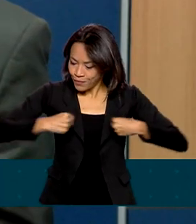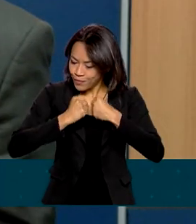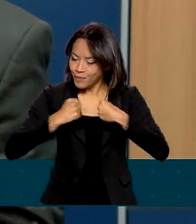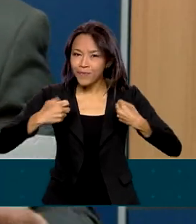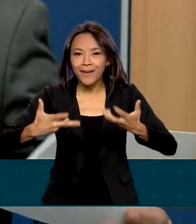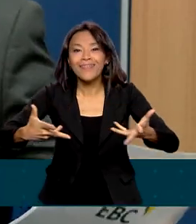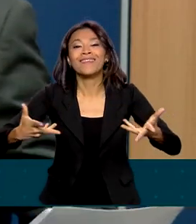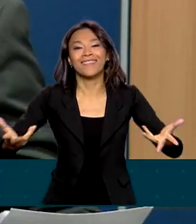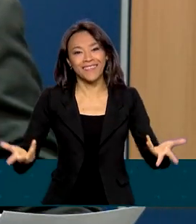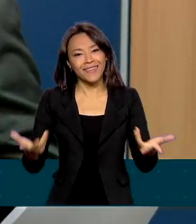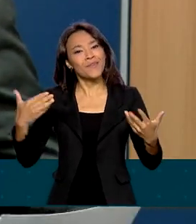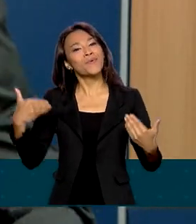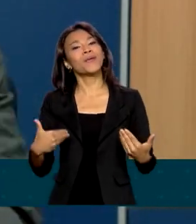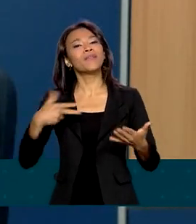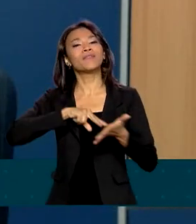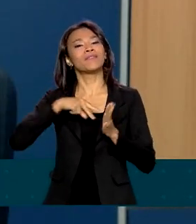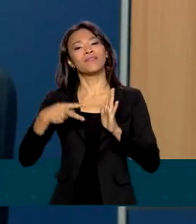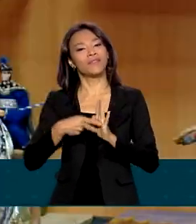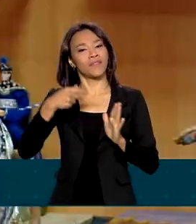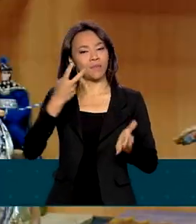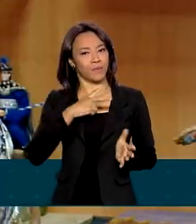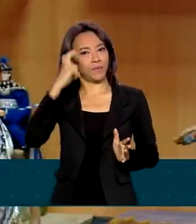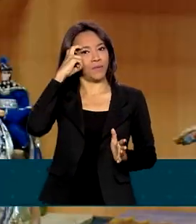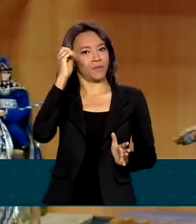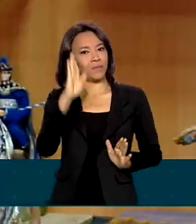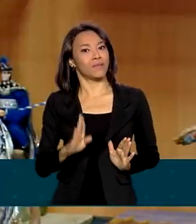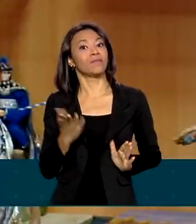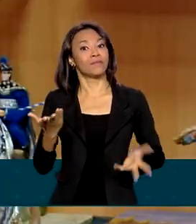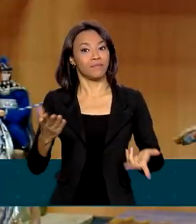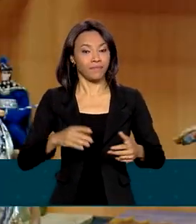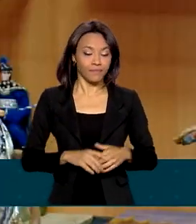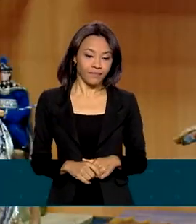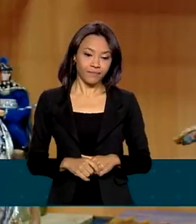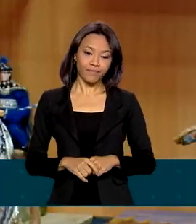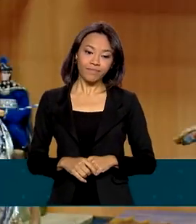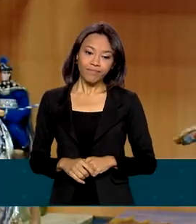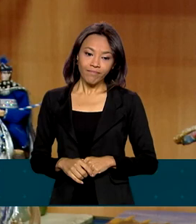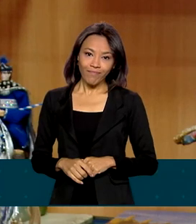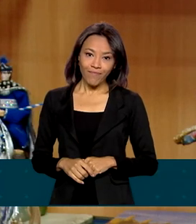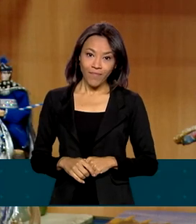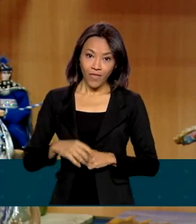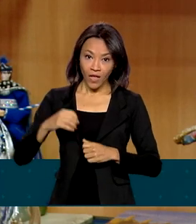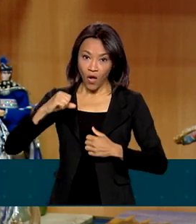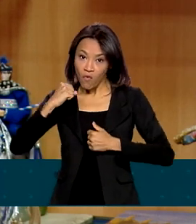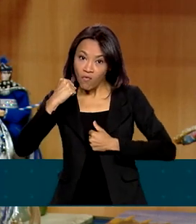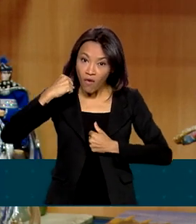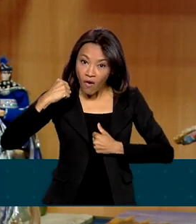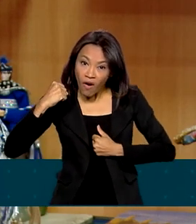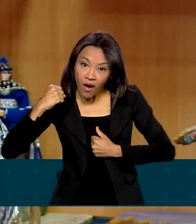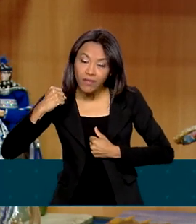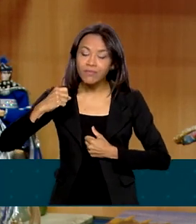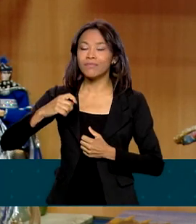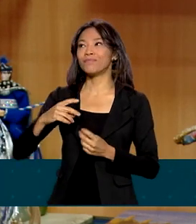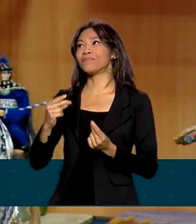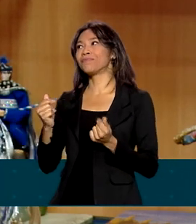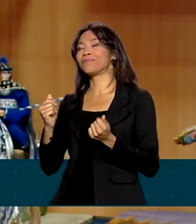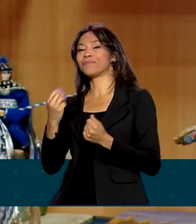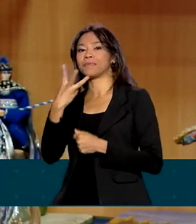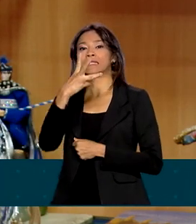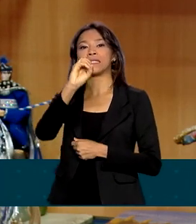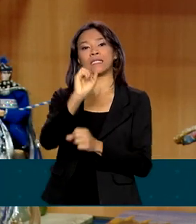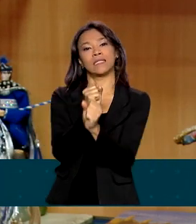entrevista o que isso representa formalismo na sonhar bem parabéns do Forró faz mais de 30 anos